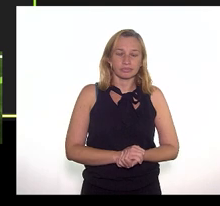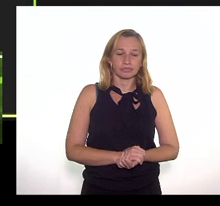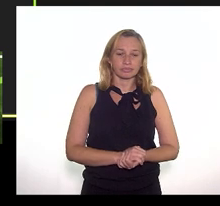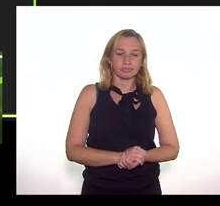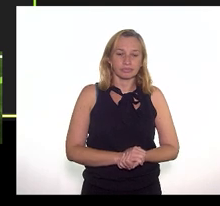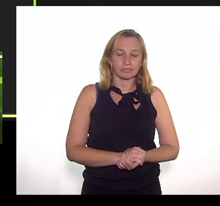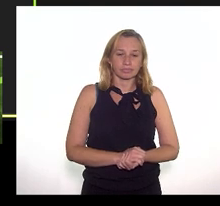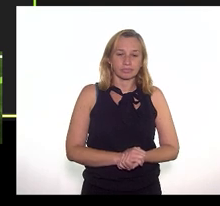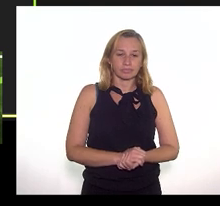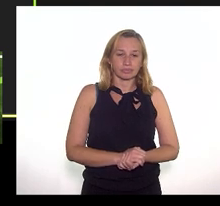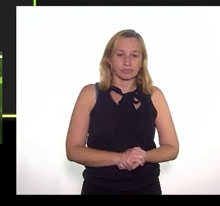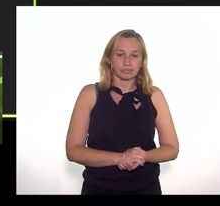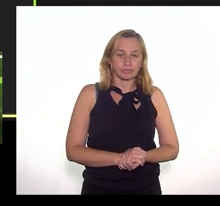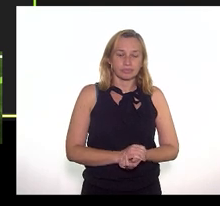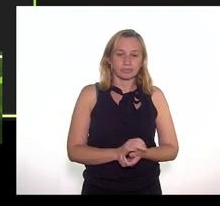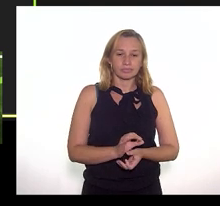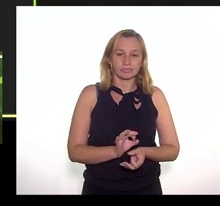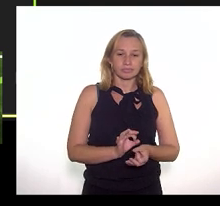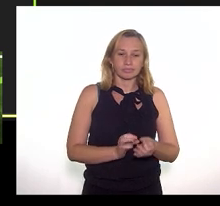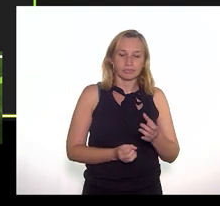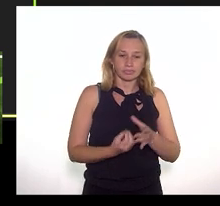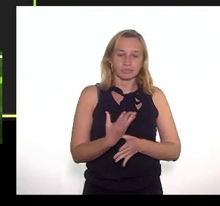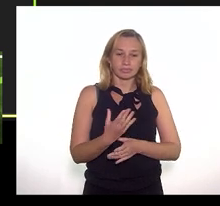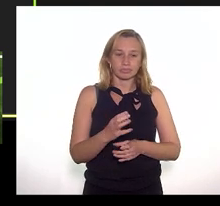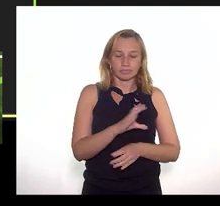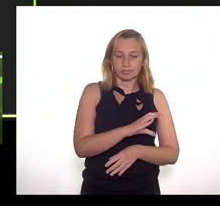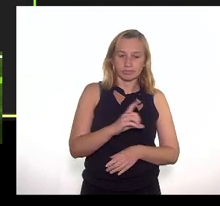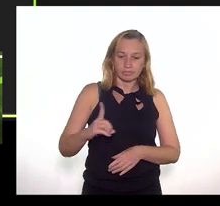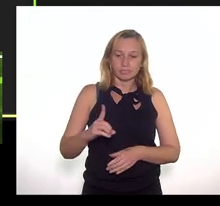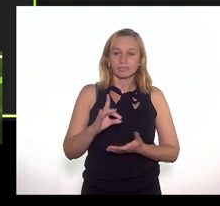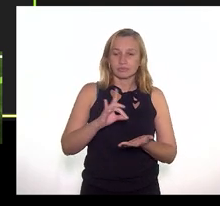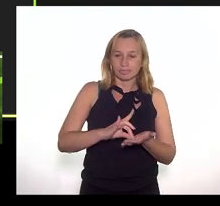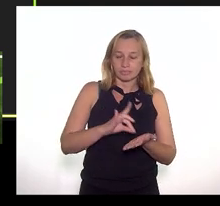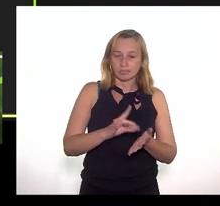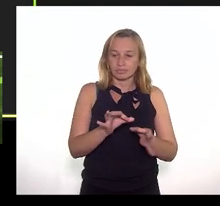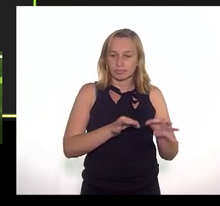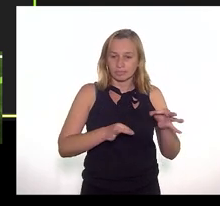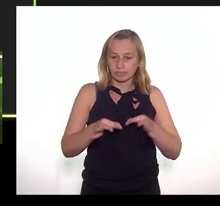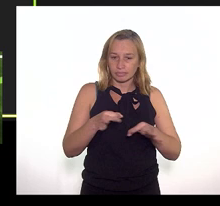de lançamento dessa coordenadoria, a gente quer realmente organizar,